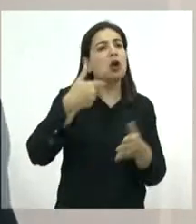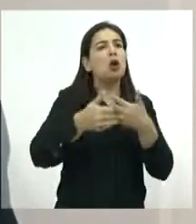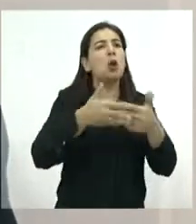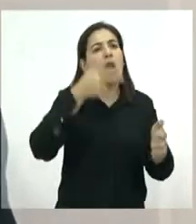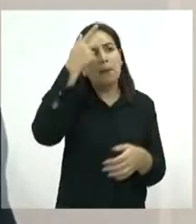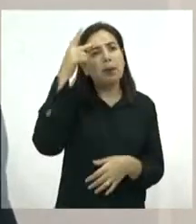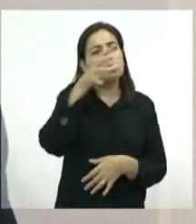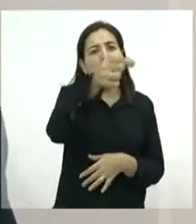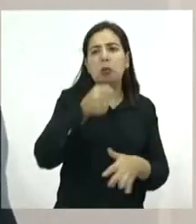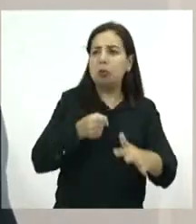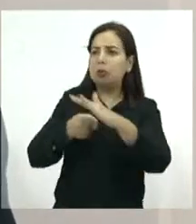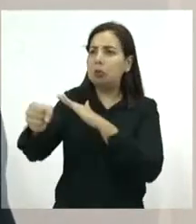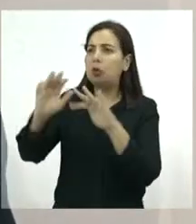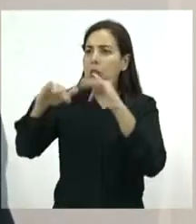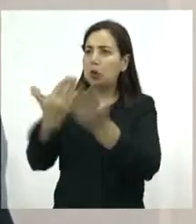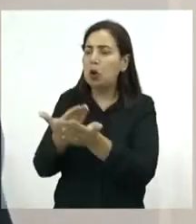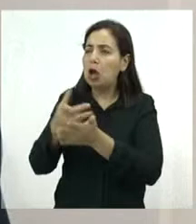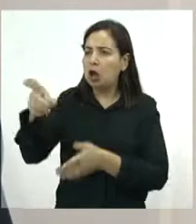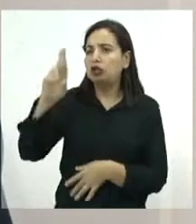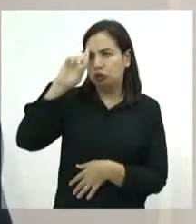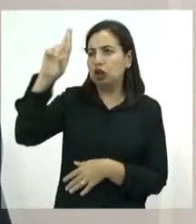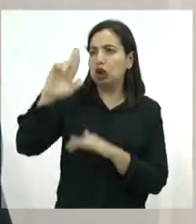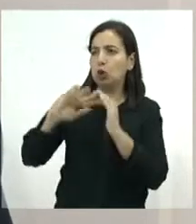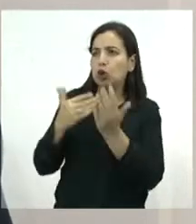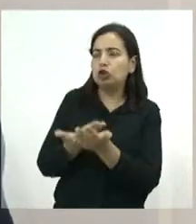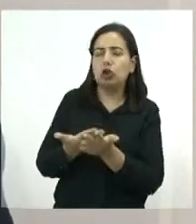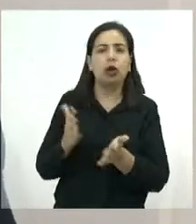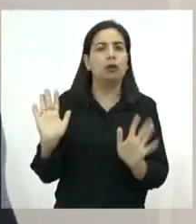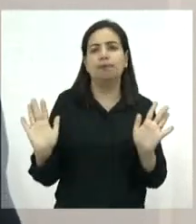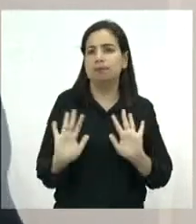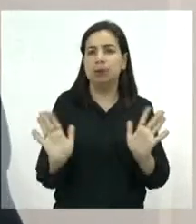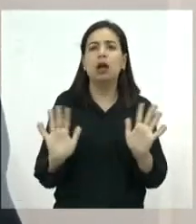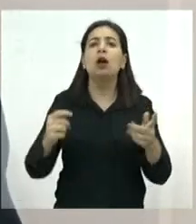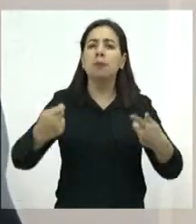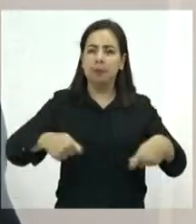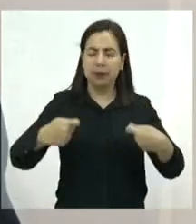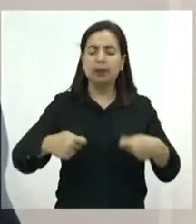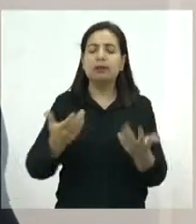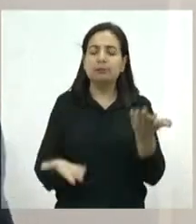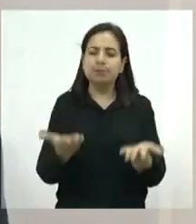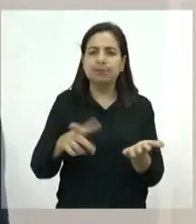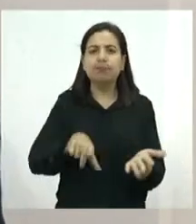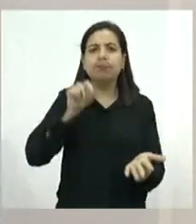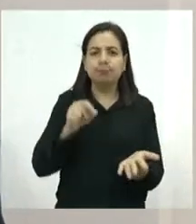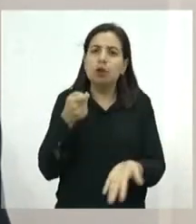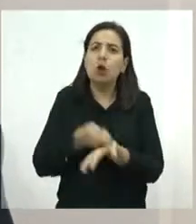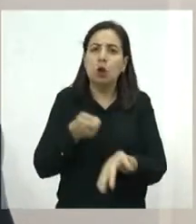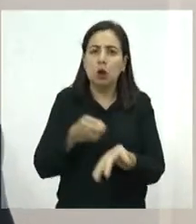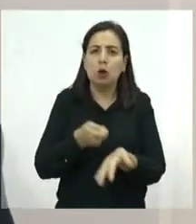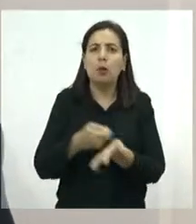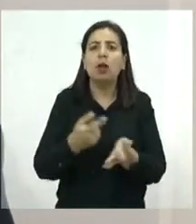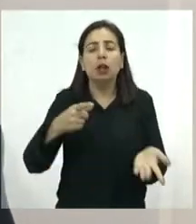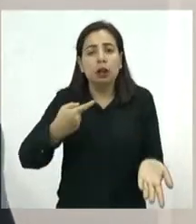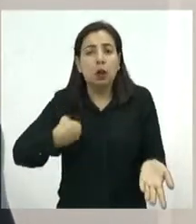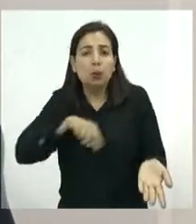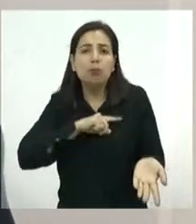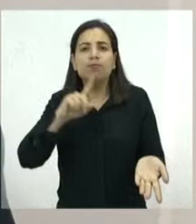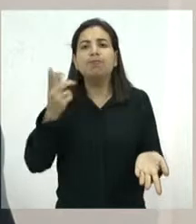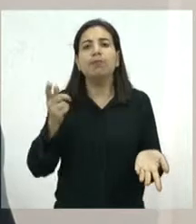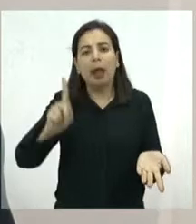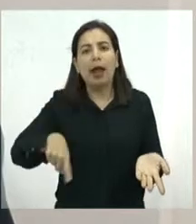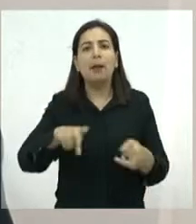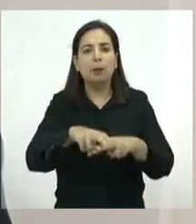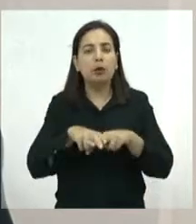de escola. Portanto, acho que é uma etapa que nós temos que cumprir na democracia que nós temos no Brasil hoje, e